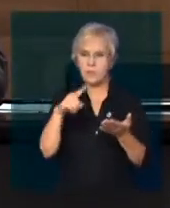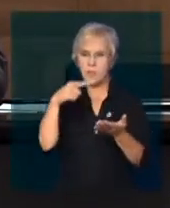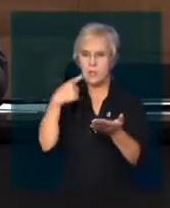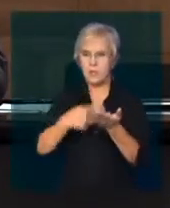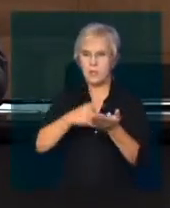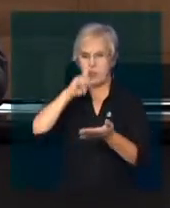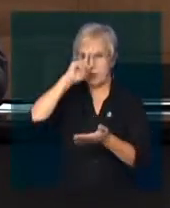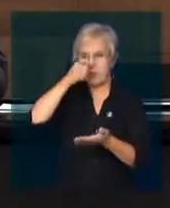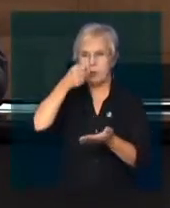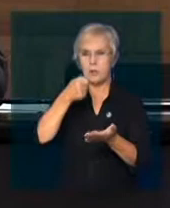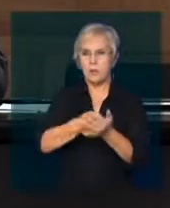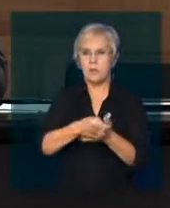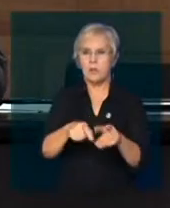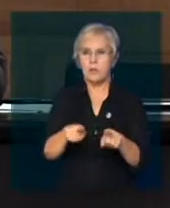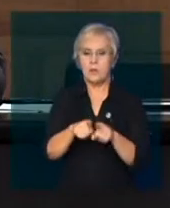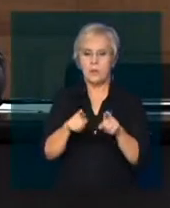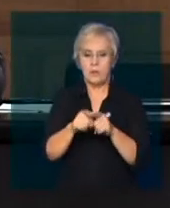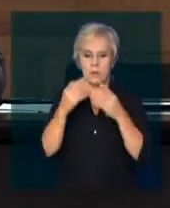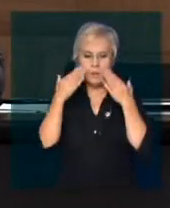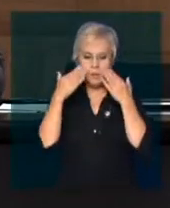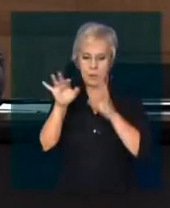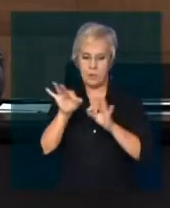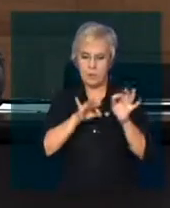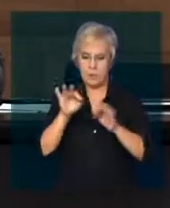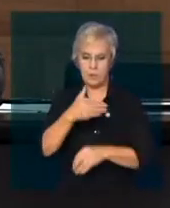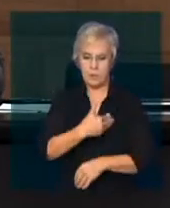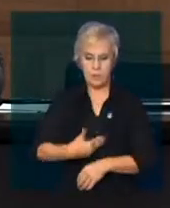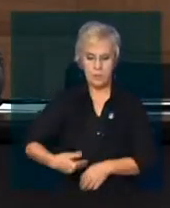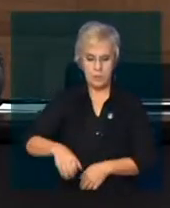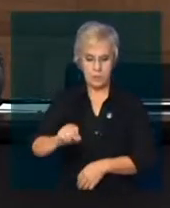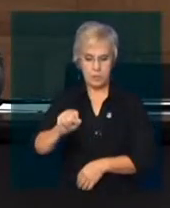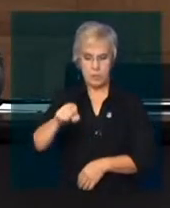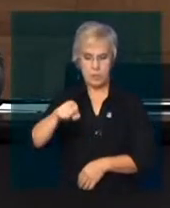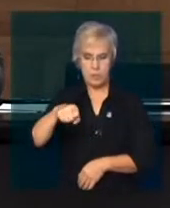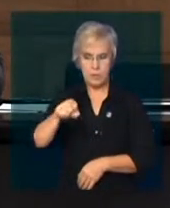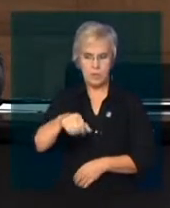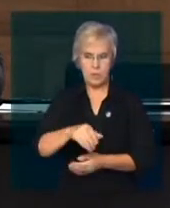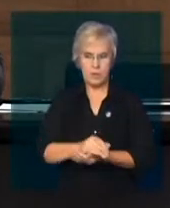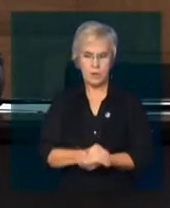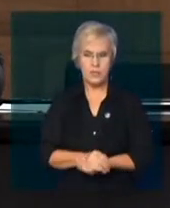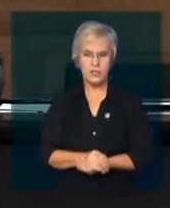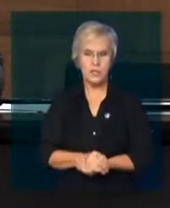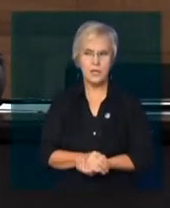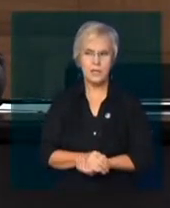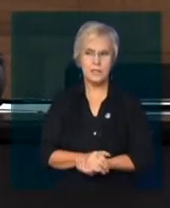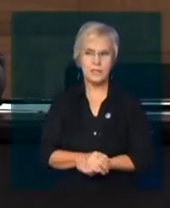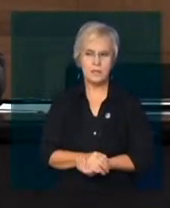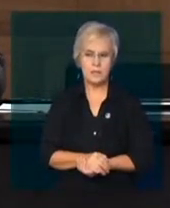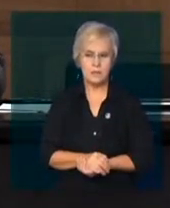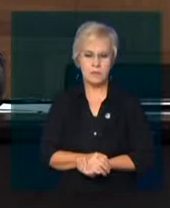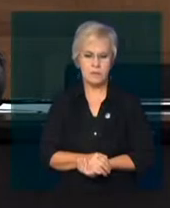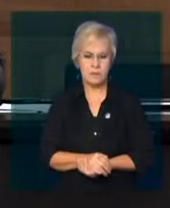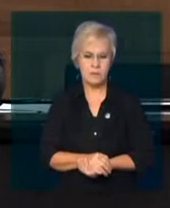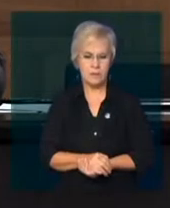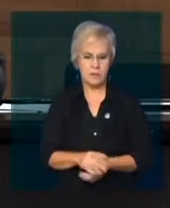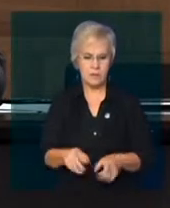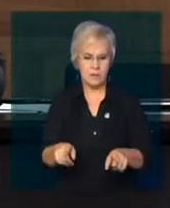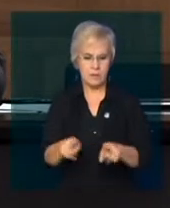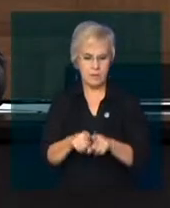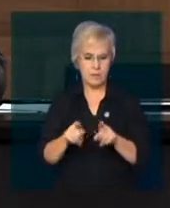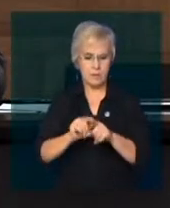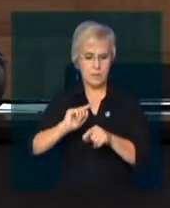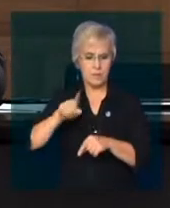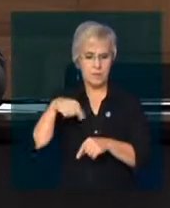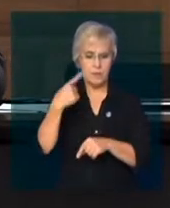da candidatura, a apresentação de um plano de governo, sim. O problema é que esse plano que ele apresenta é aquele plano que não quer dizer nada. E depois ele